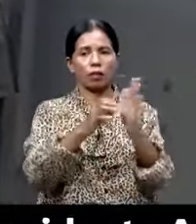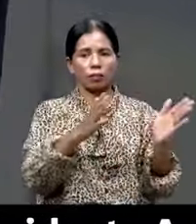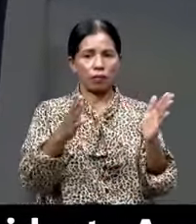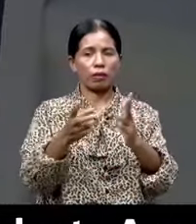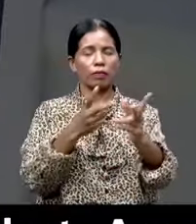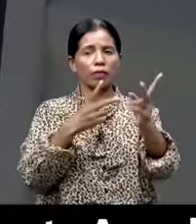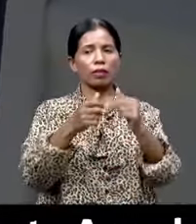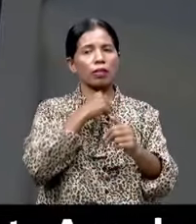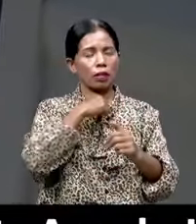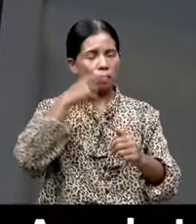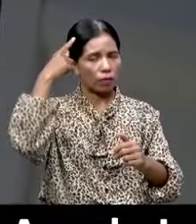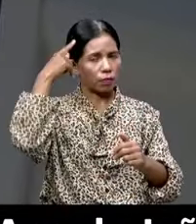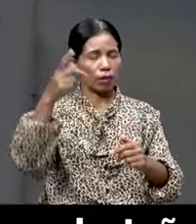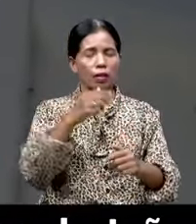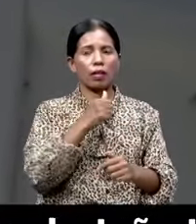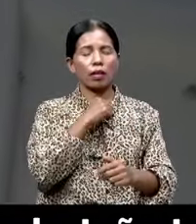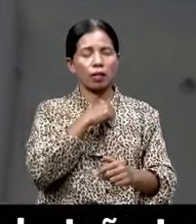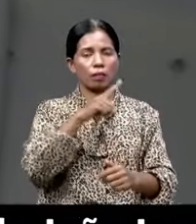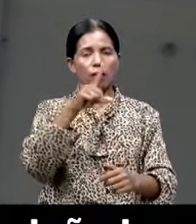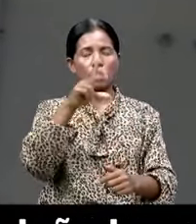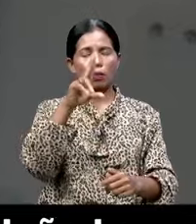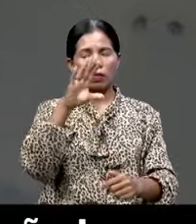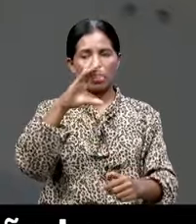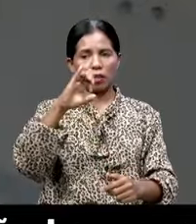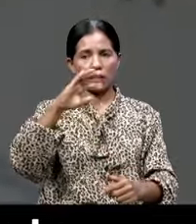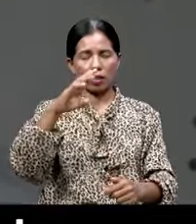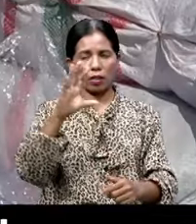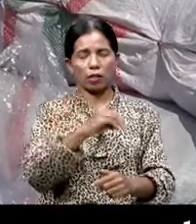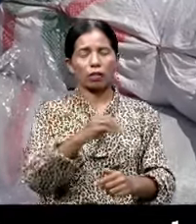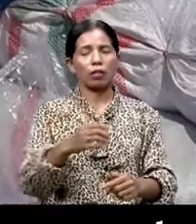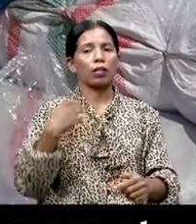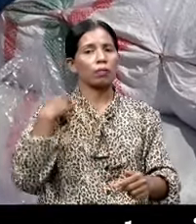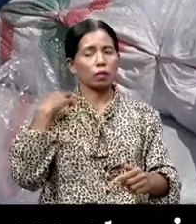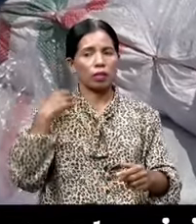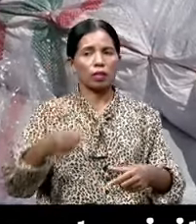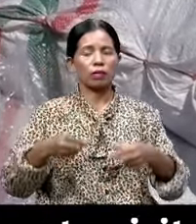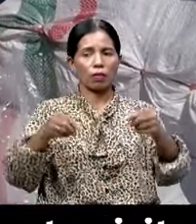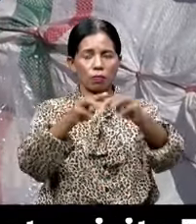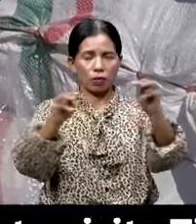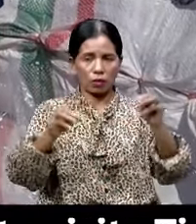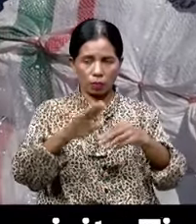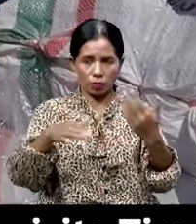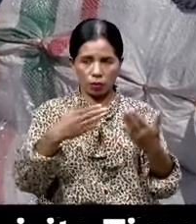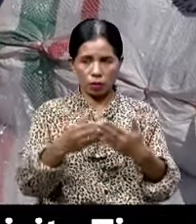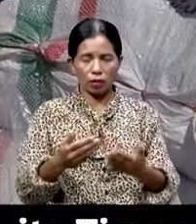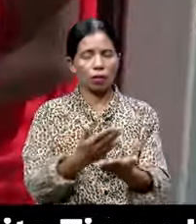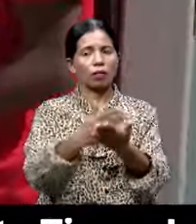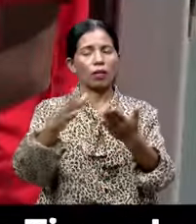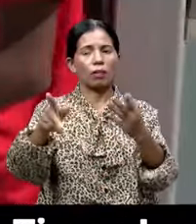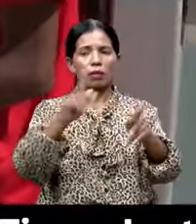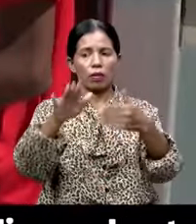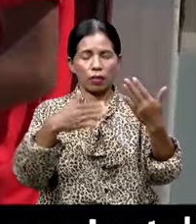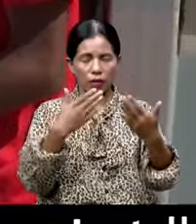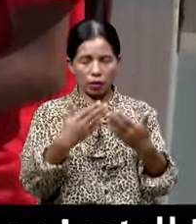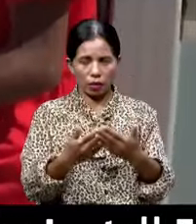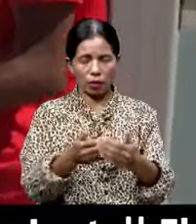visita Papa Francisco, Padre Luzério Martins Satete, Camisola Sirané, se distribui para o município Sira, onde faz a Sarani Sira, neve